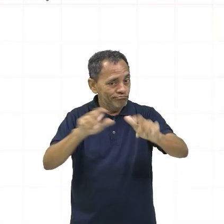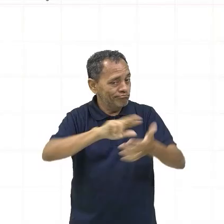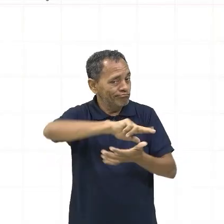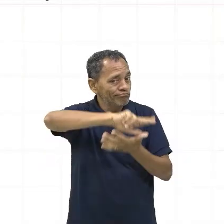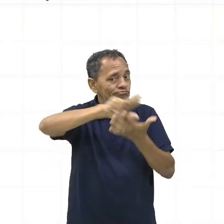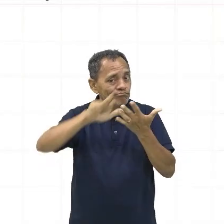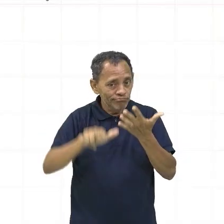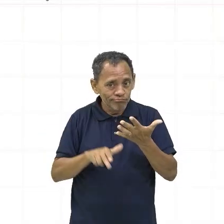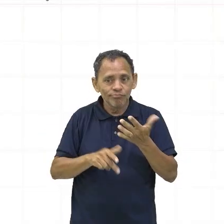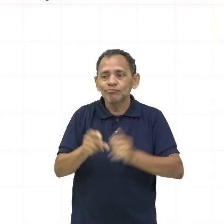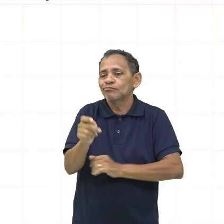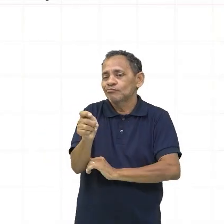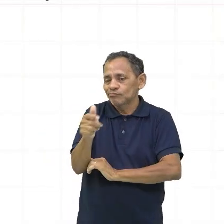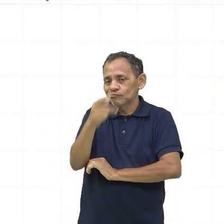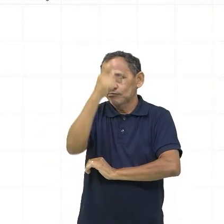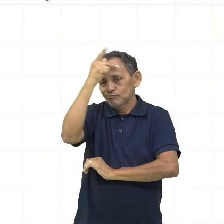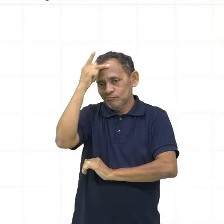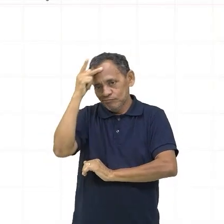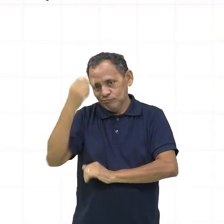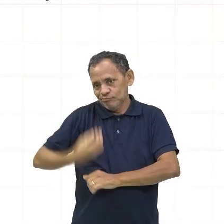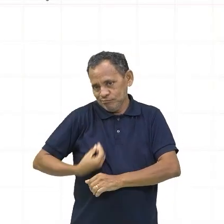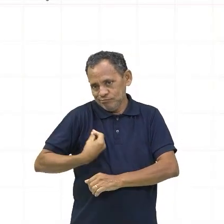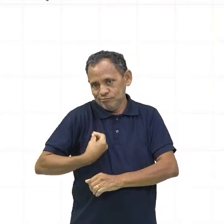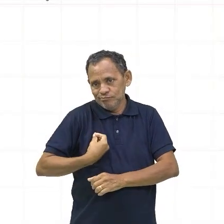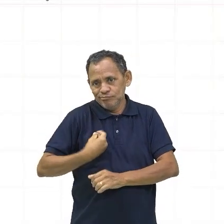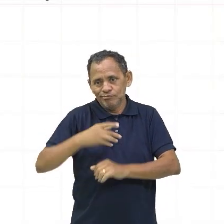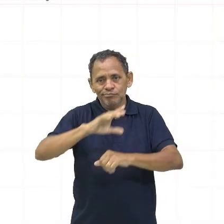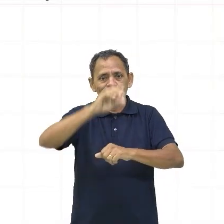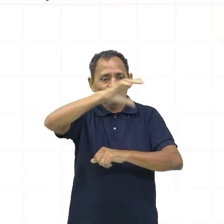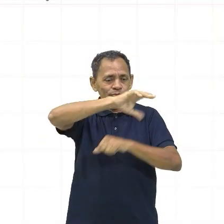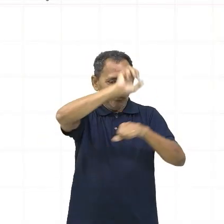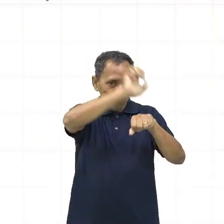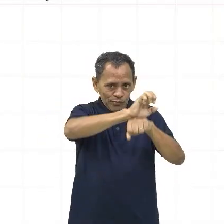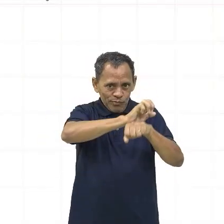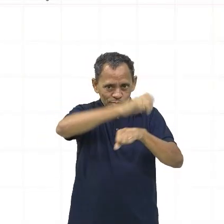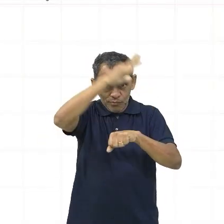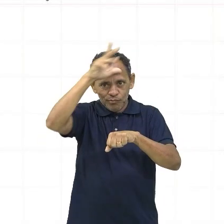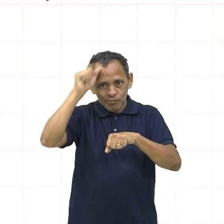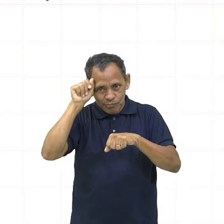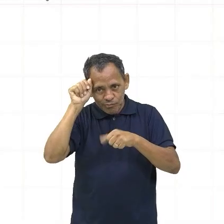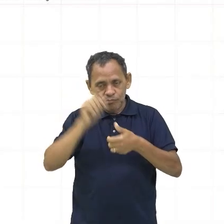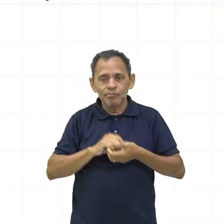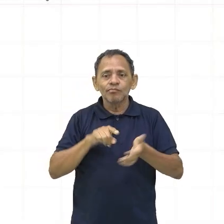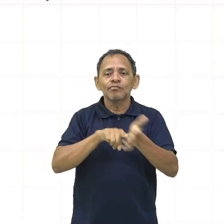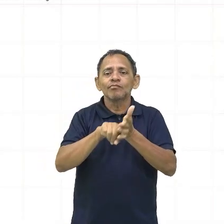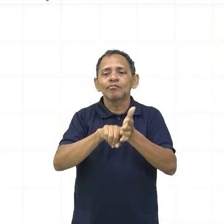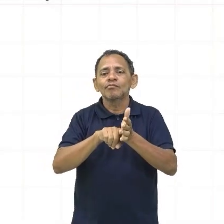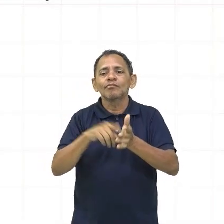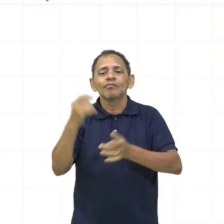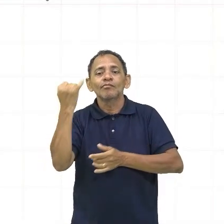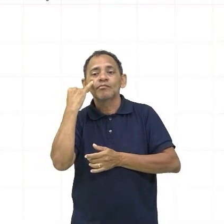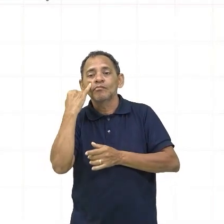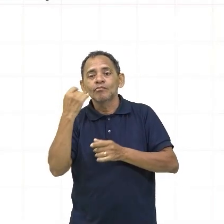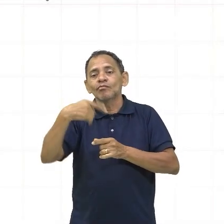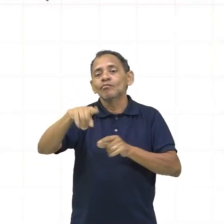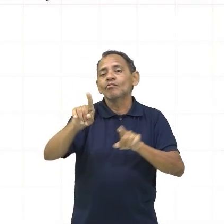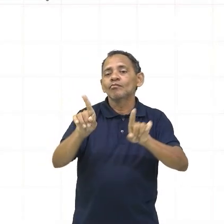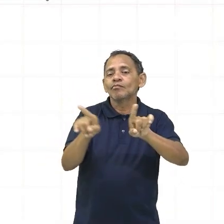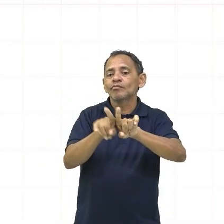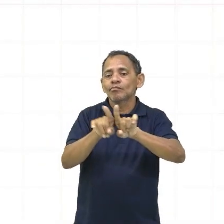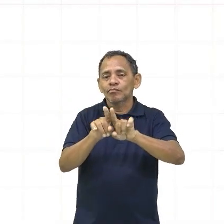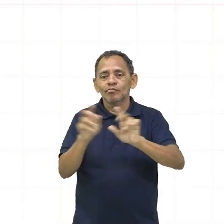no estado do Amazonas. E aí, né, nós continuamos verificando aí outras informações relacionadas